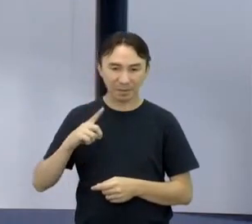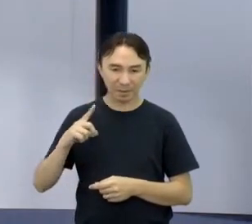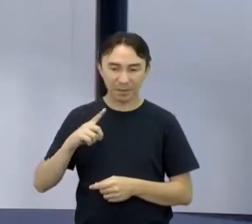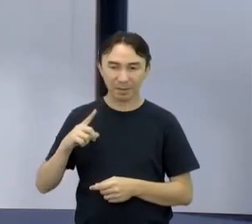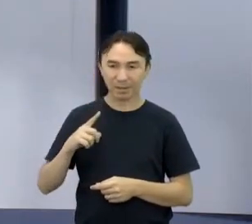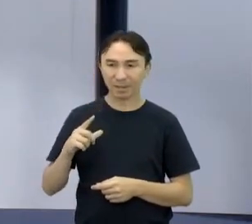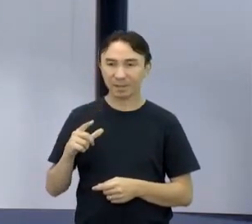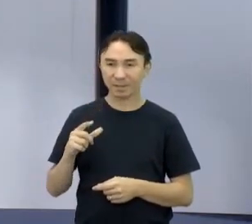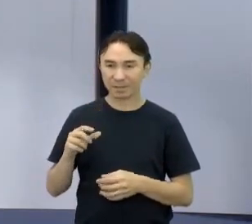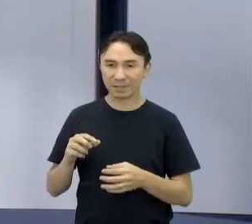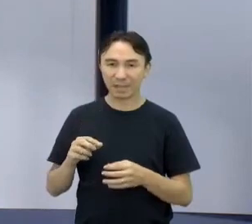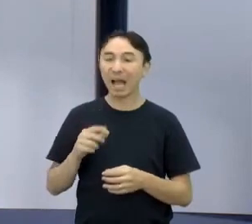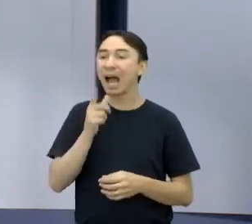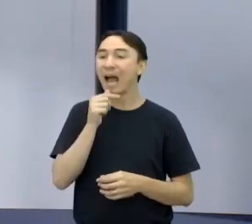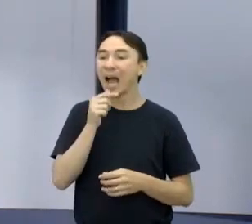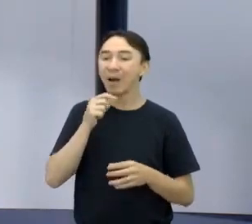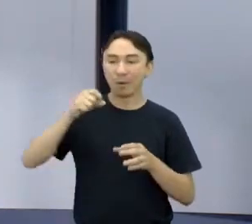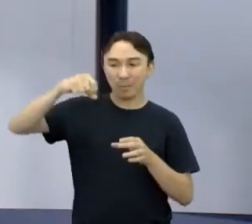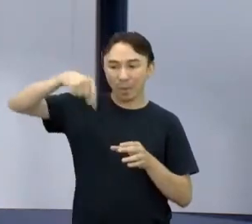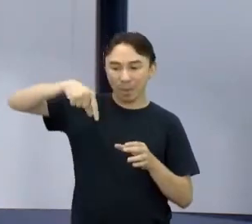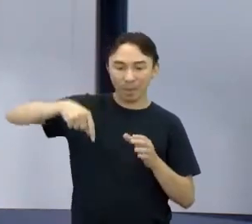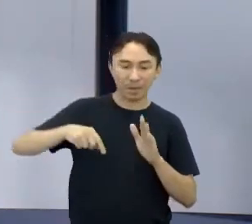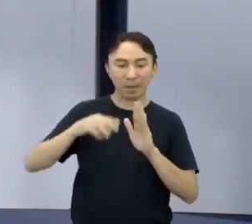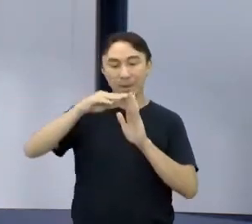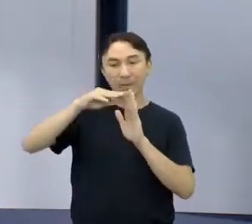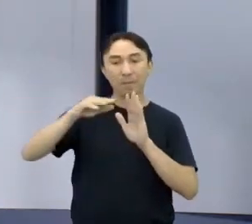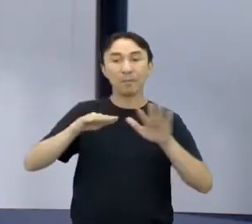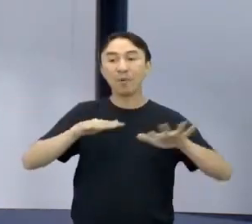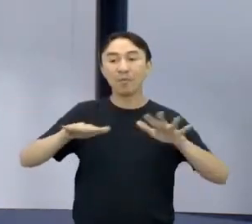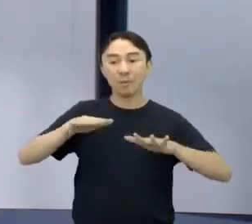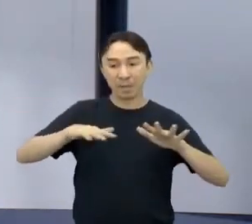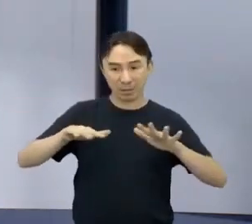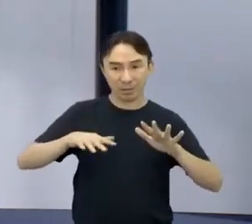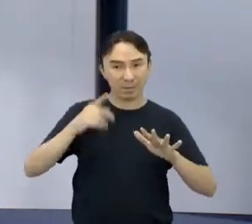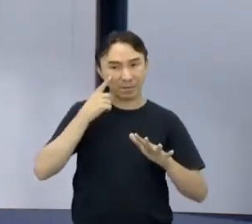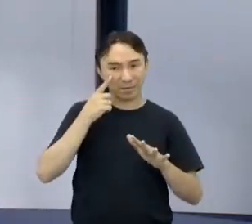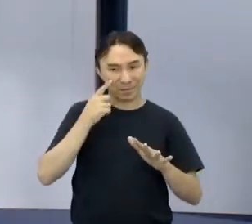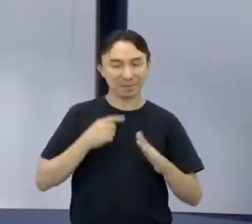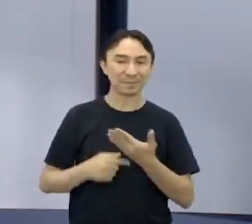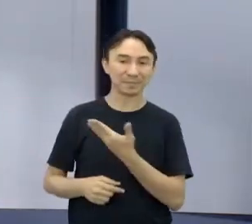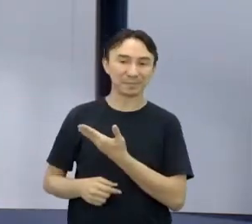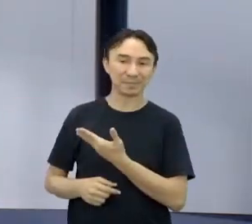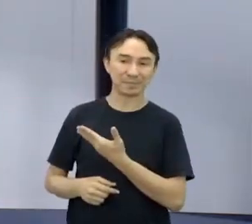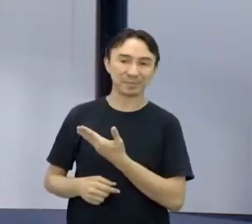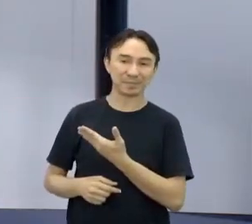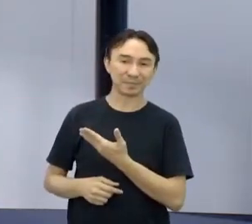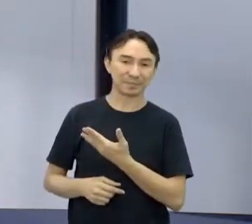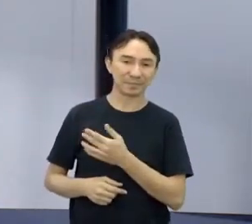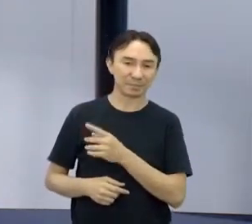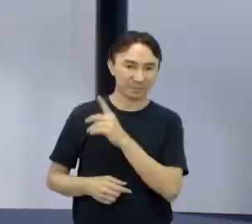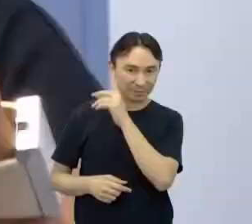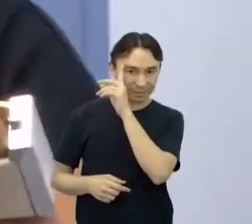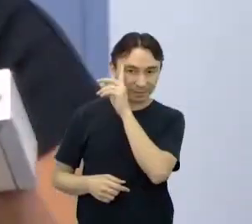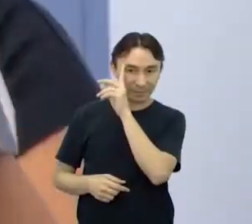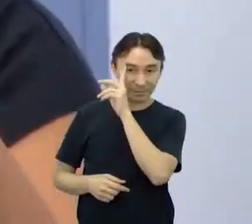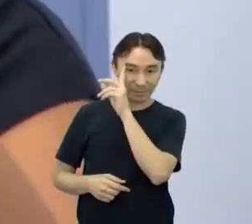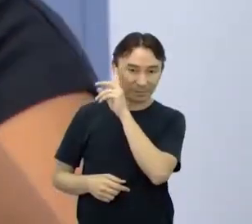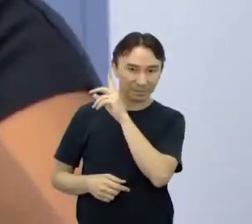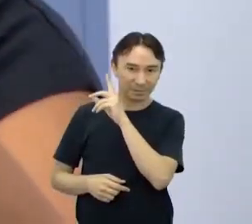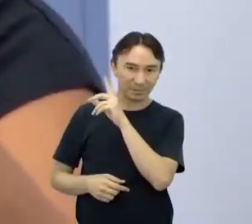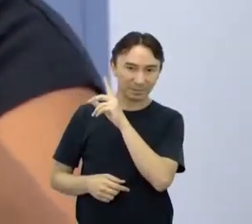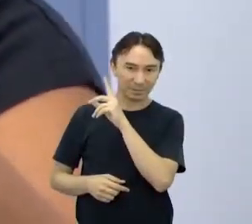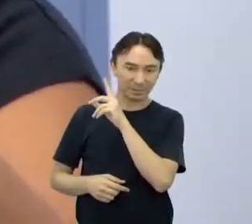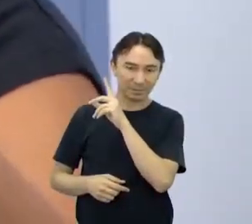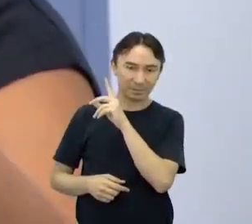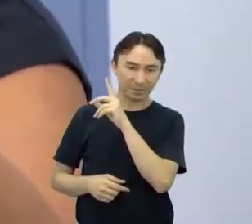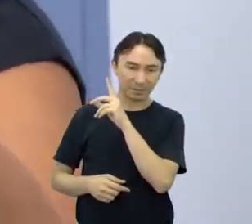ficou a gota de água aqui. Eu vou pedir para ele focalizar a gente aqui, ó, na câmera 3, eu vou